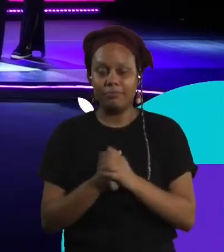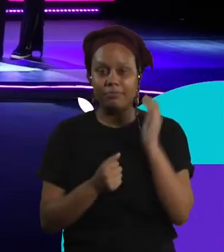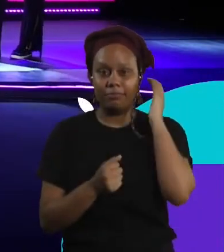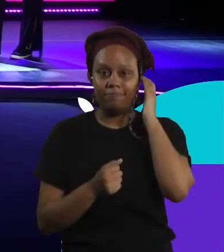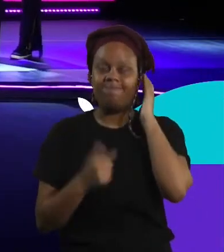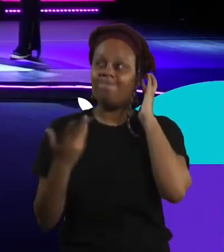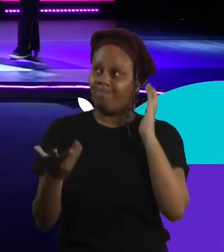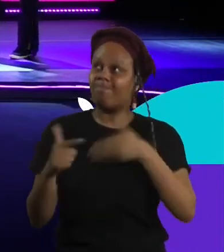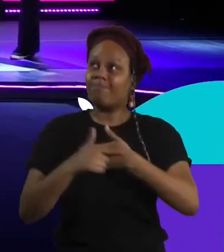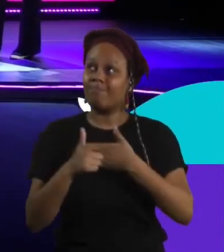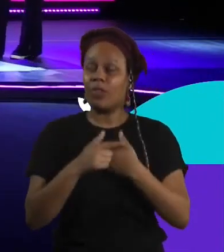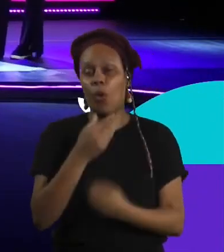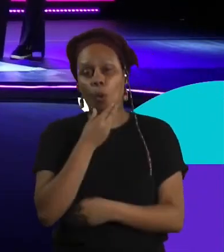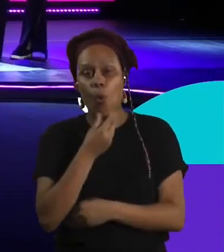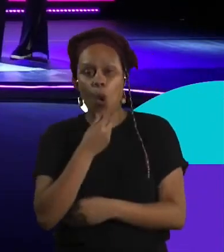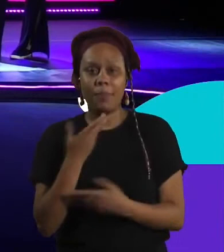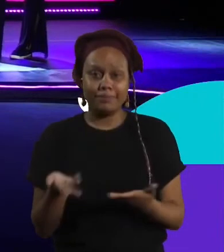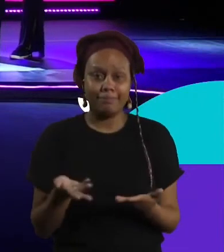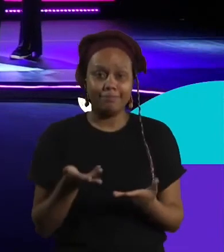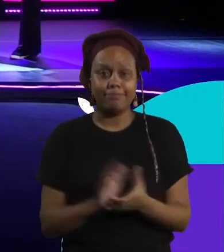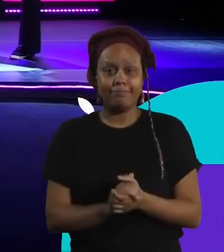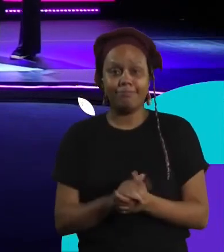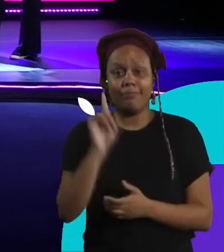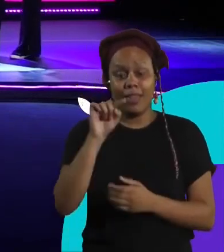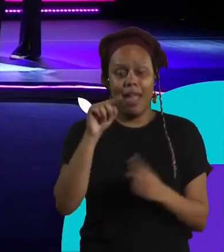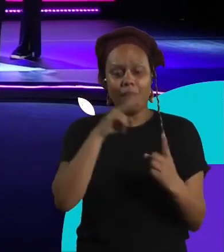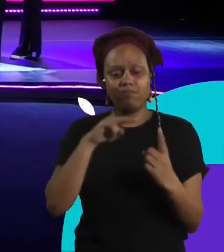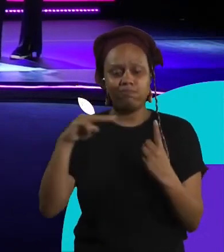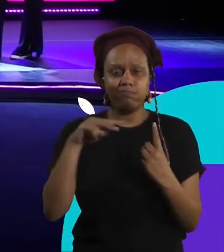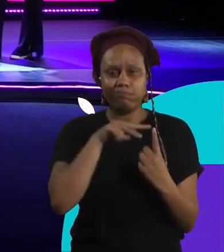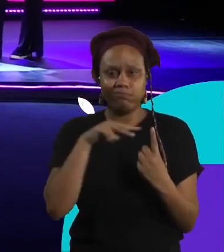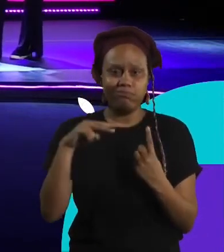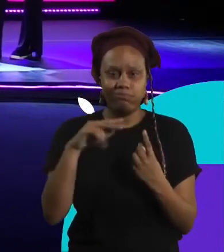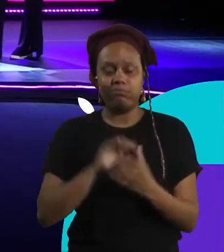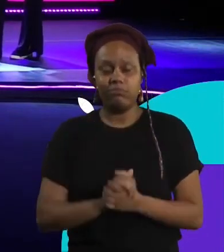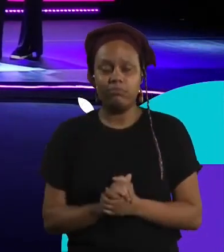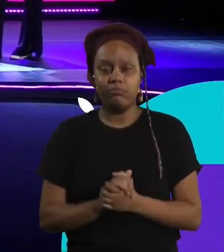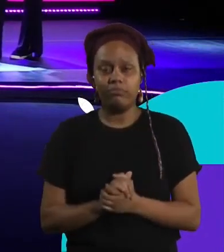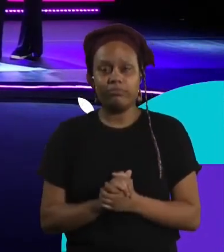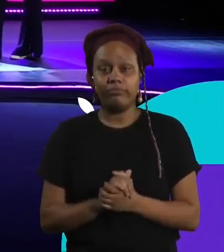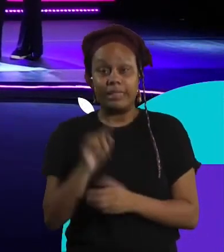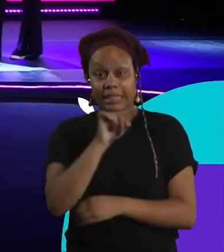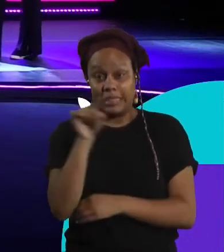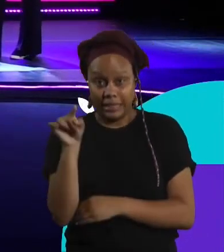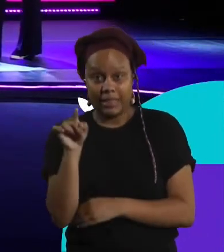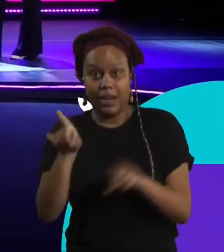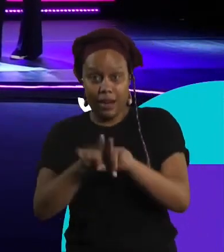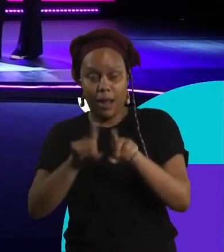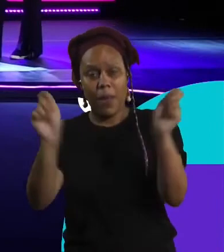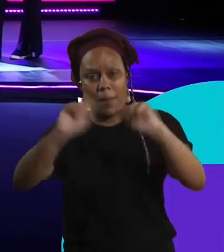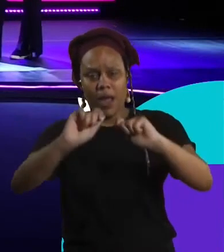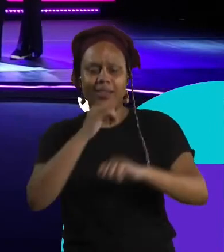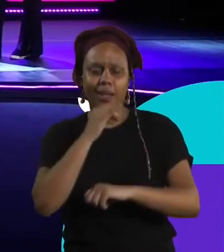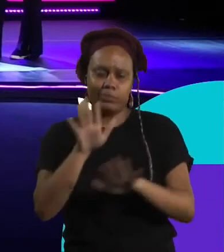Acho que o papel dos homens é visualizar, entendeu? Que eles também podem, sabe? Que, assim,